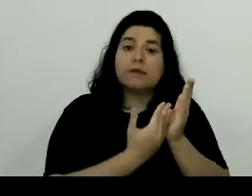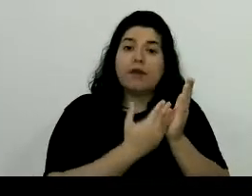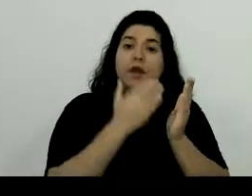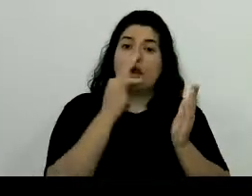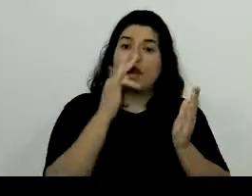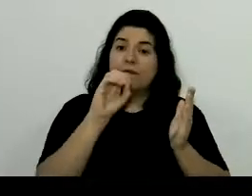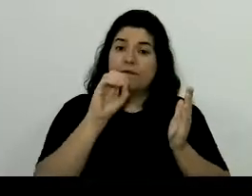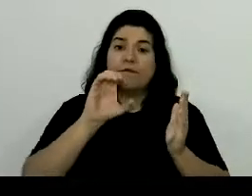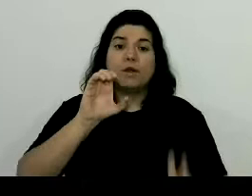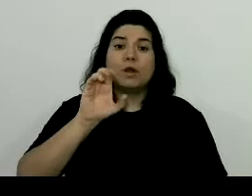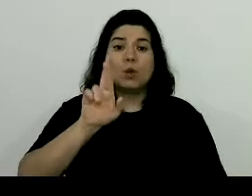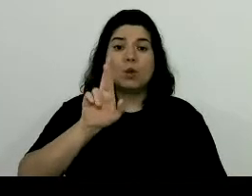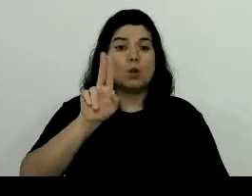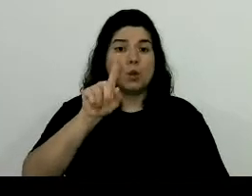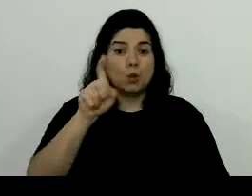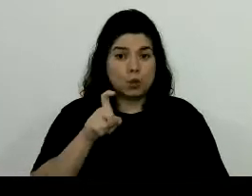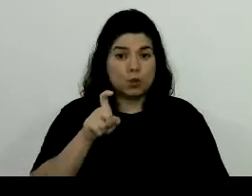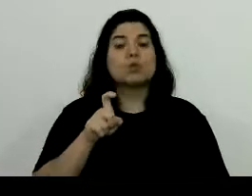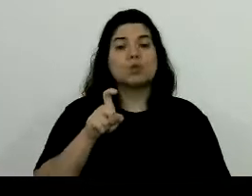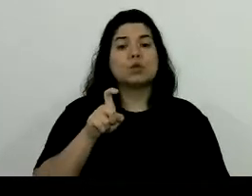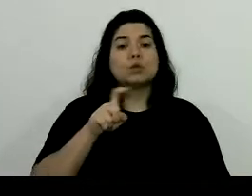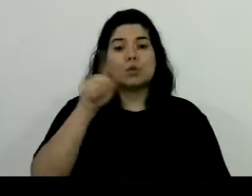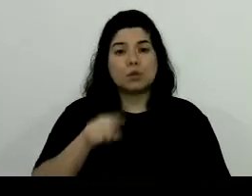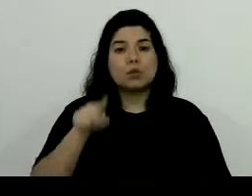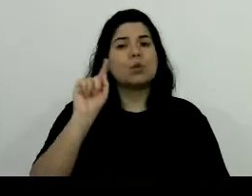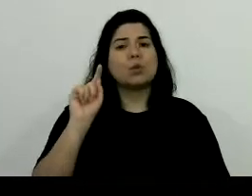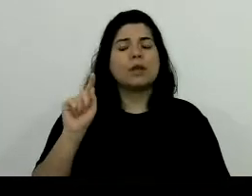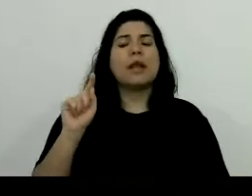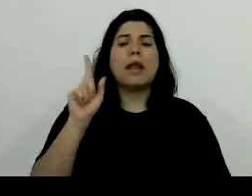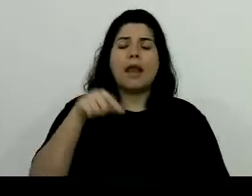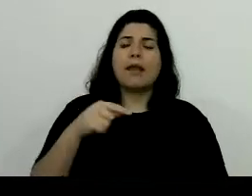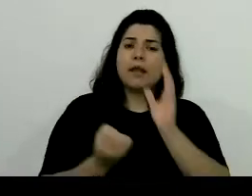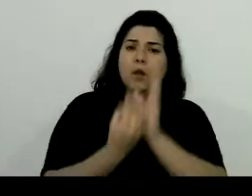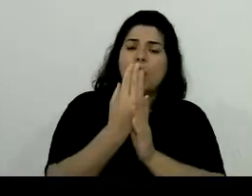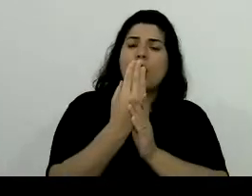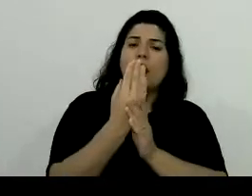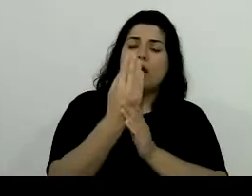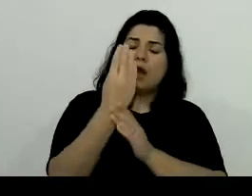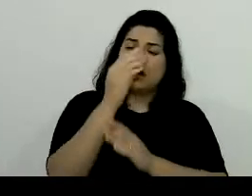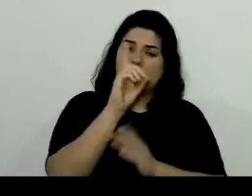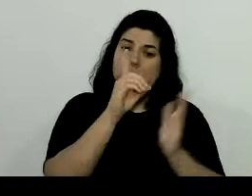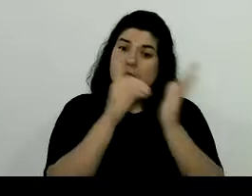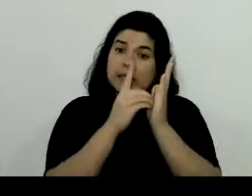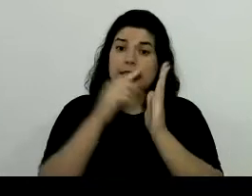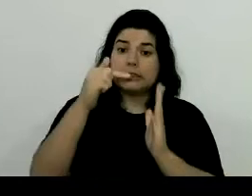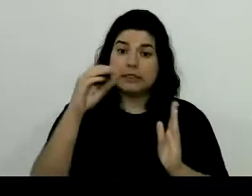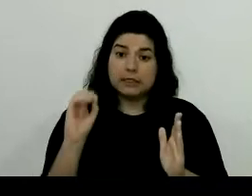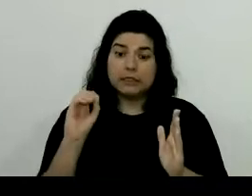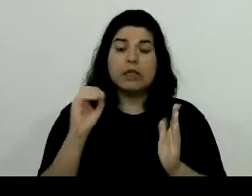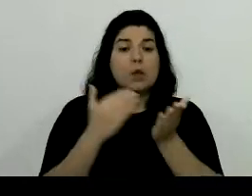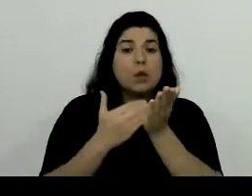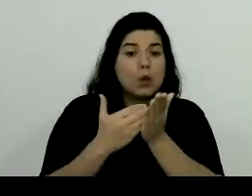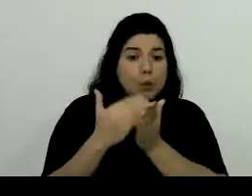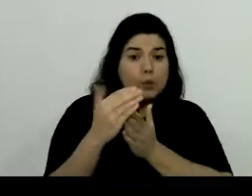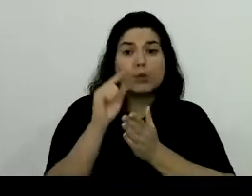A Fundação Oswaldo Cruz, ela é uma invenção da década de 1970, mas, na verdade, o início da Fiocruz remonta ao início